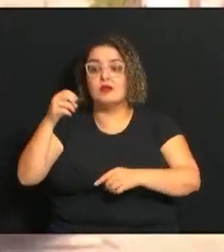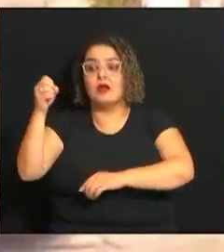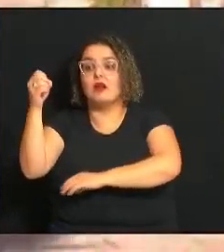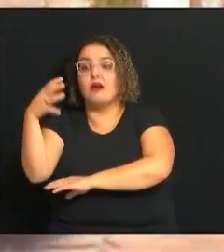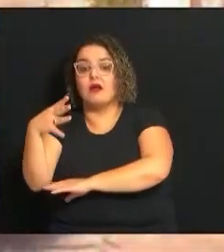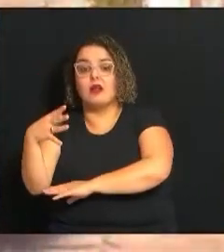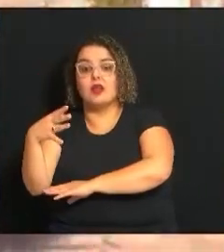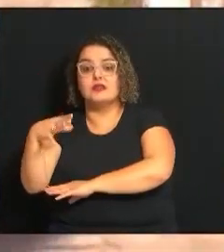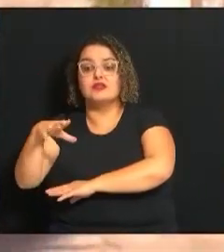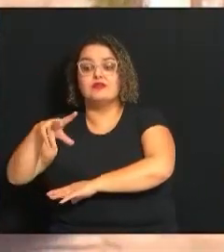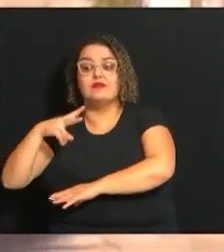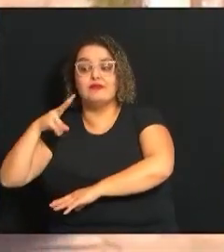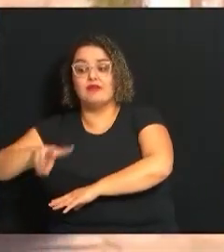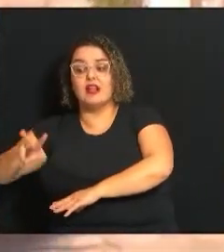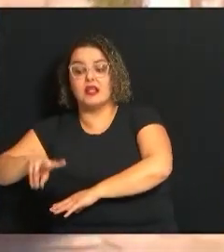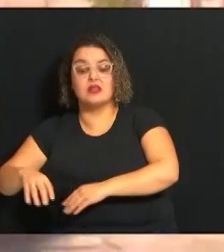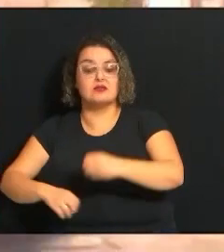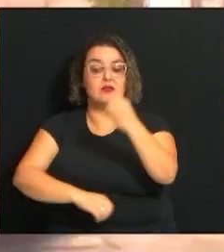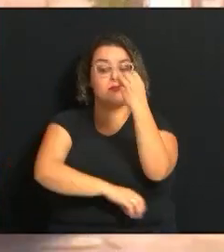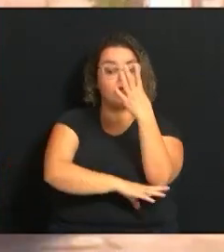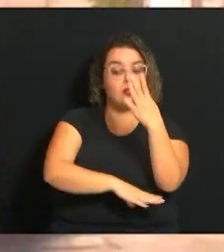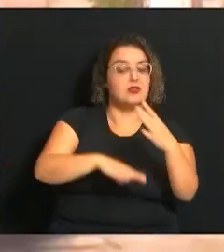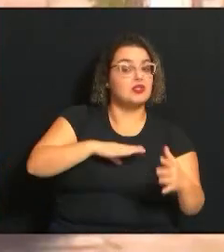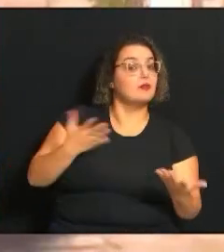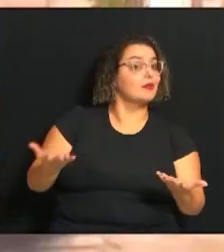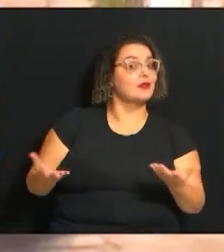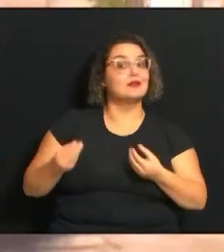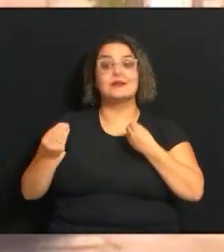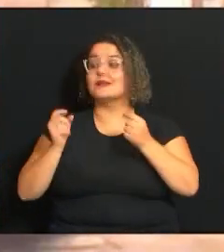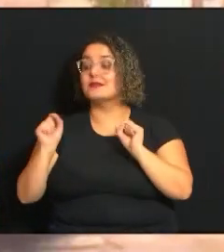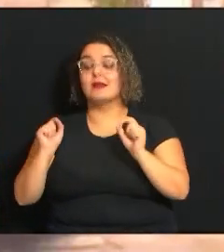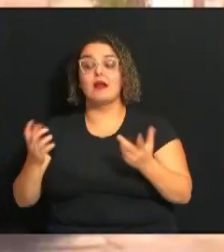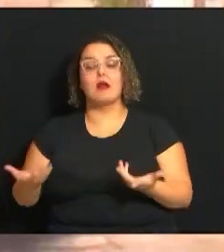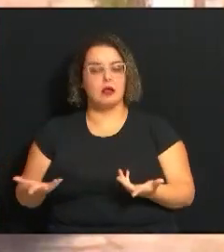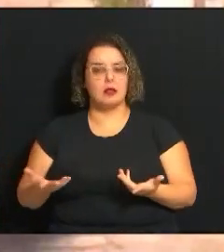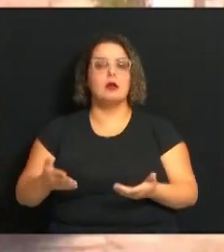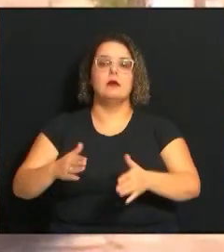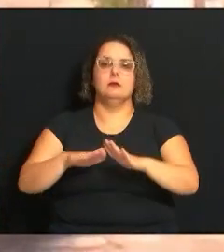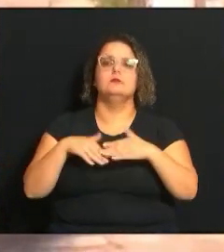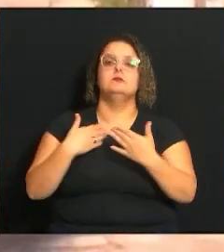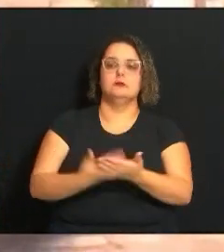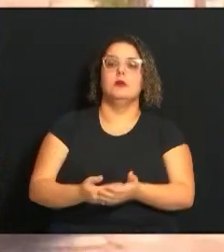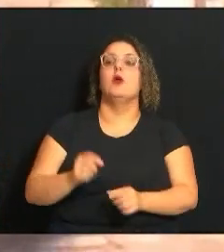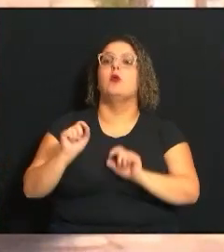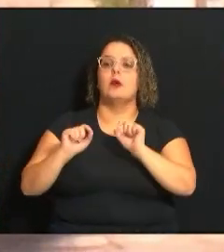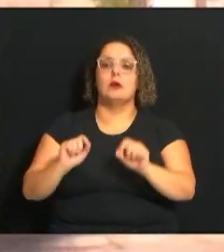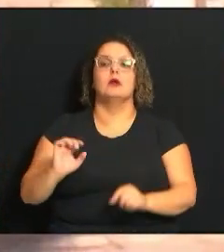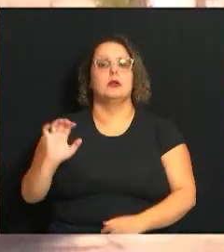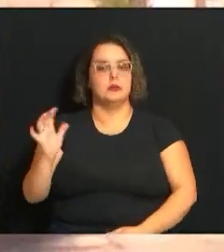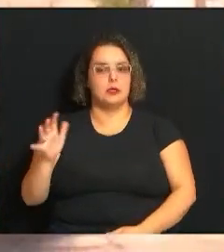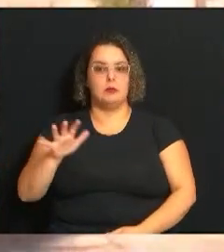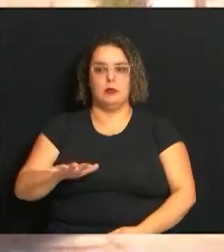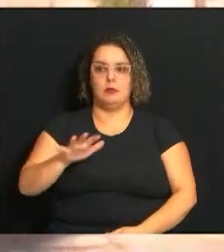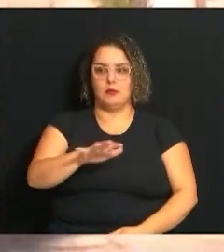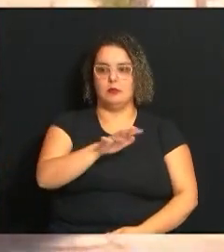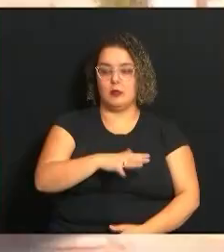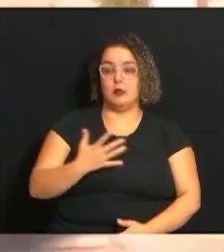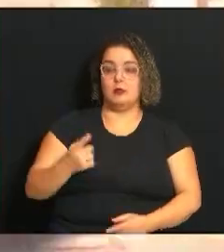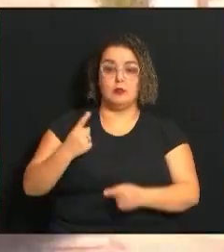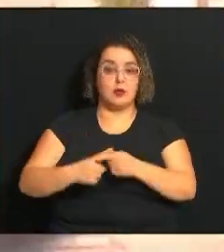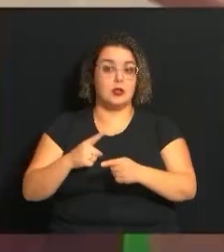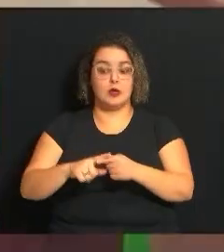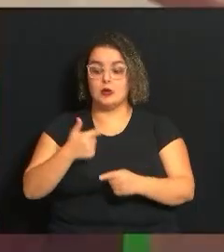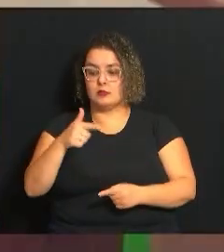que é de Valinhos, então a gente fez um requerimento de informação para a gente saber o que está acontecendo nessas regiões. Qual que é o dia que a gente não consegue ter uma